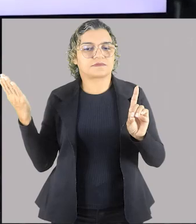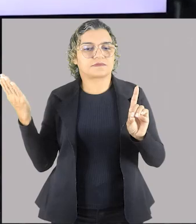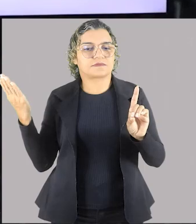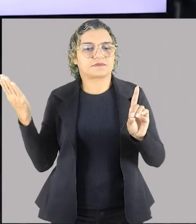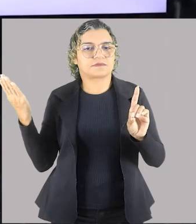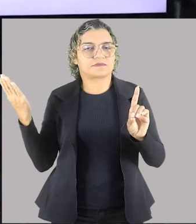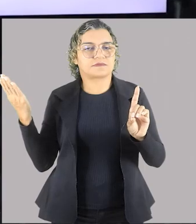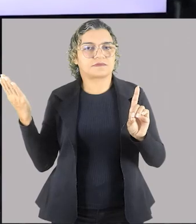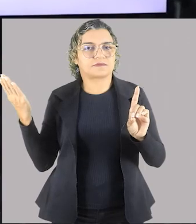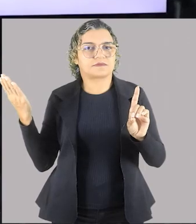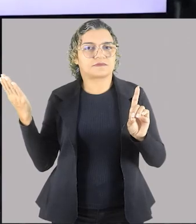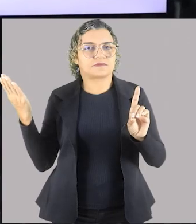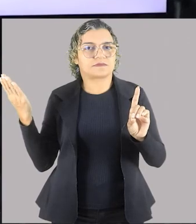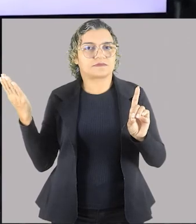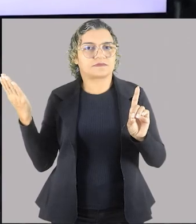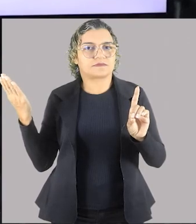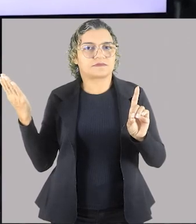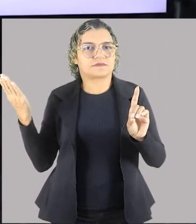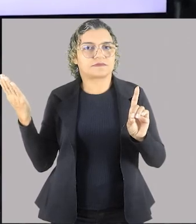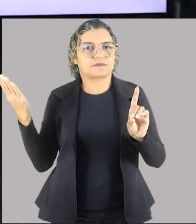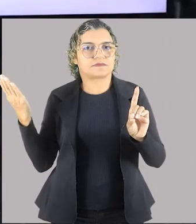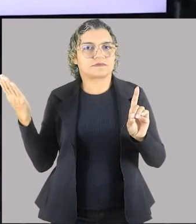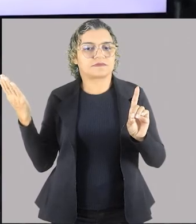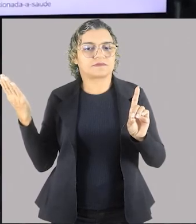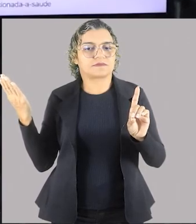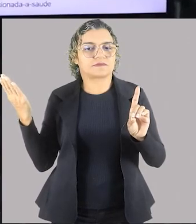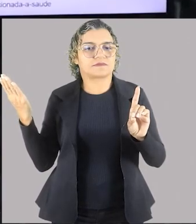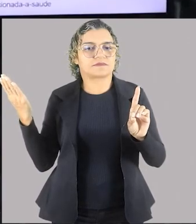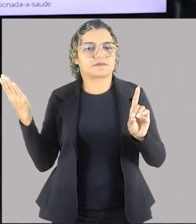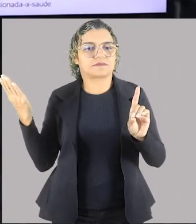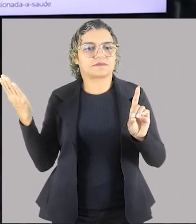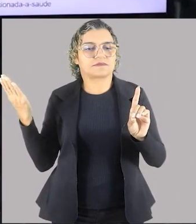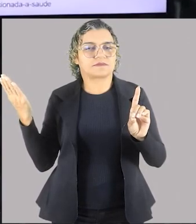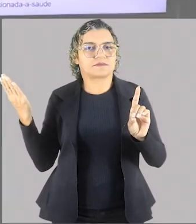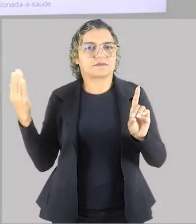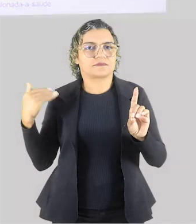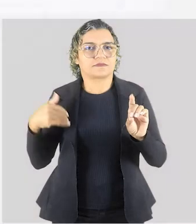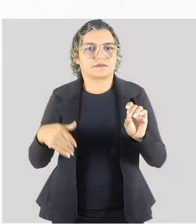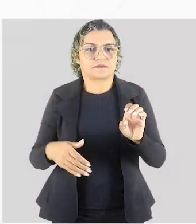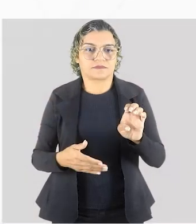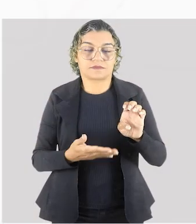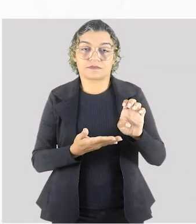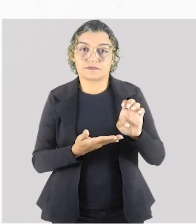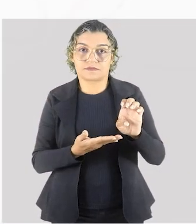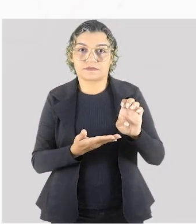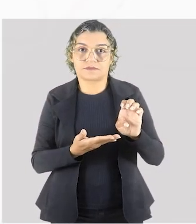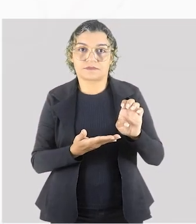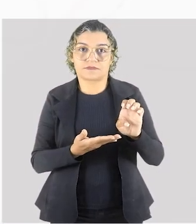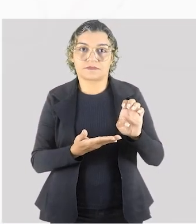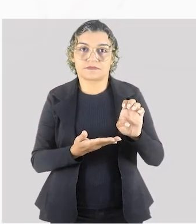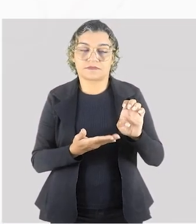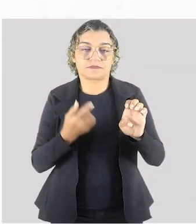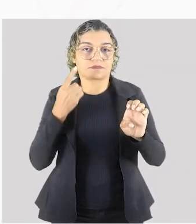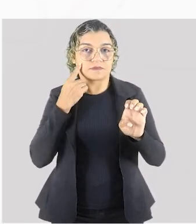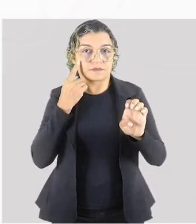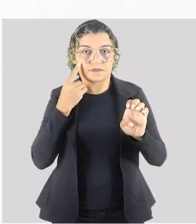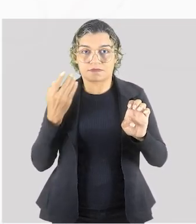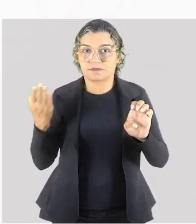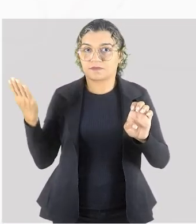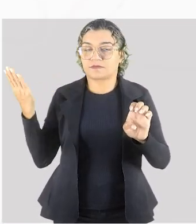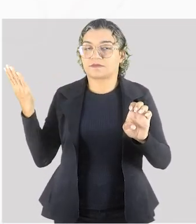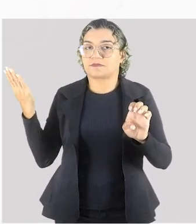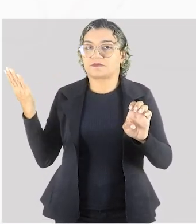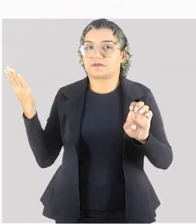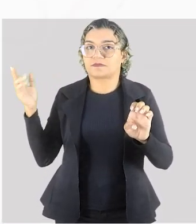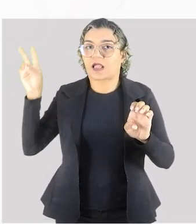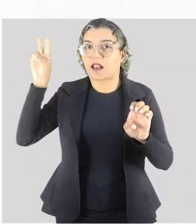à performance motora e a aptidão física relacionada à saúde. Letra E. A aptidão física pode ser